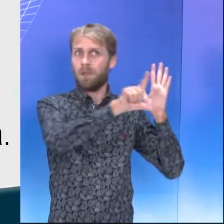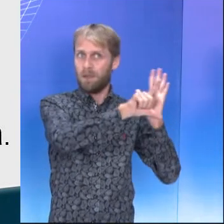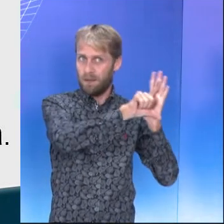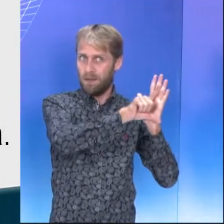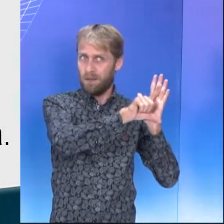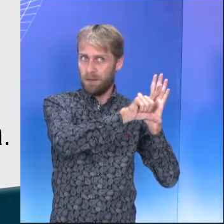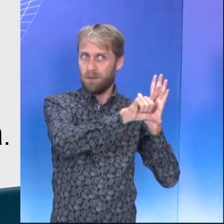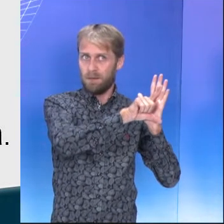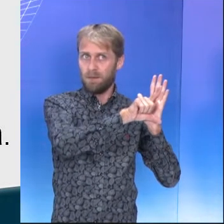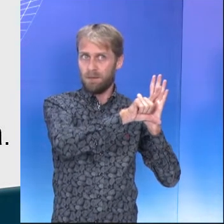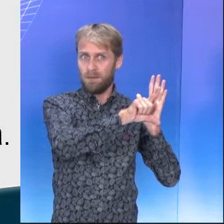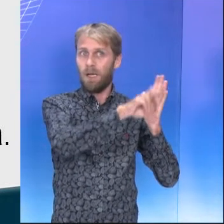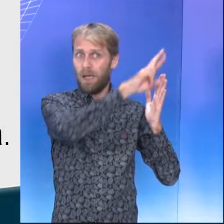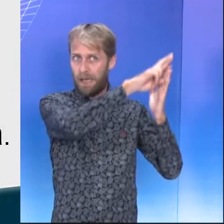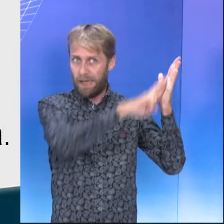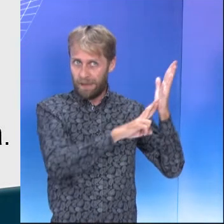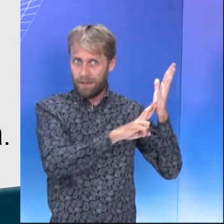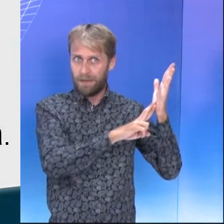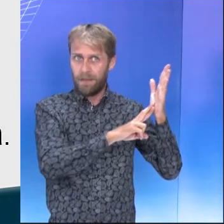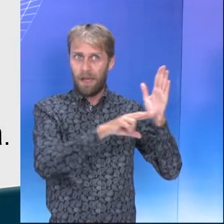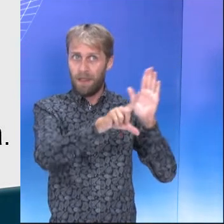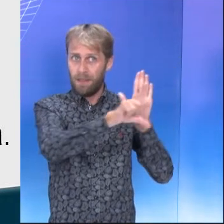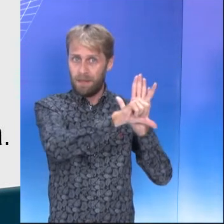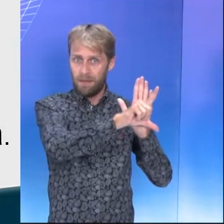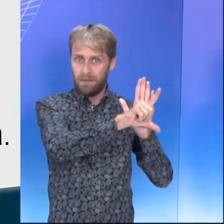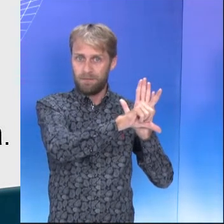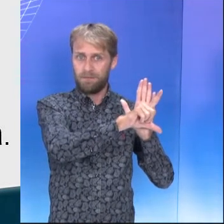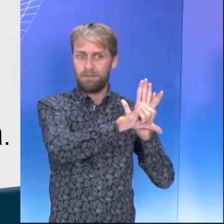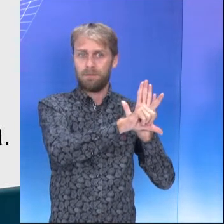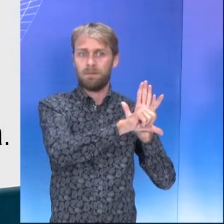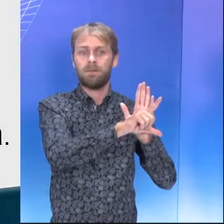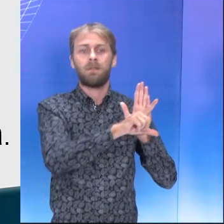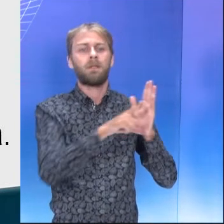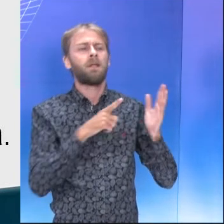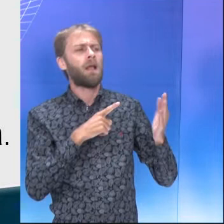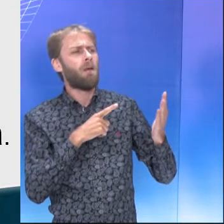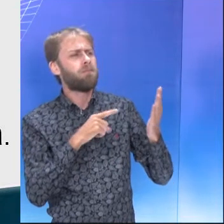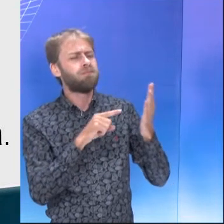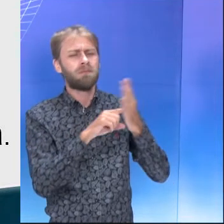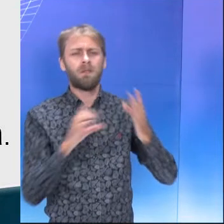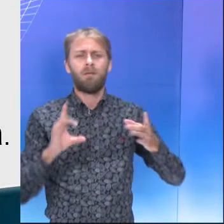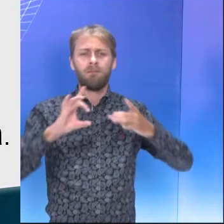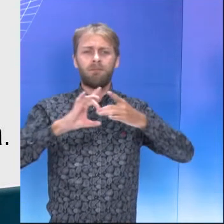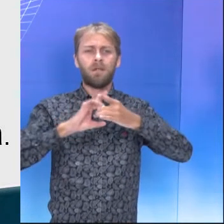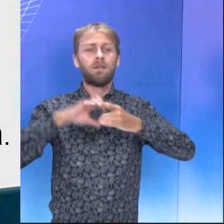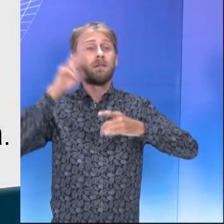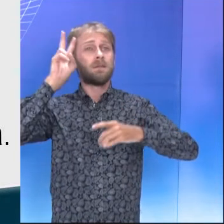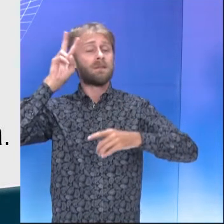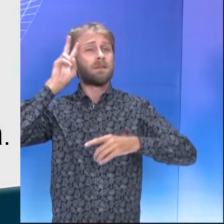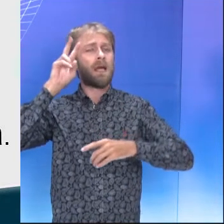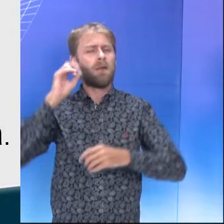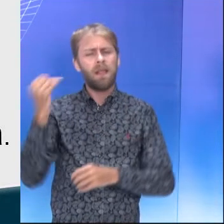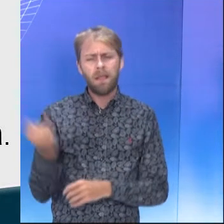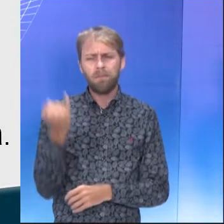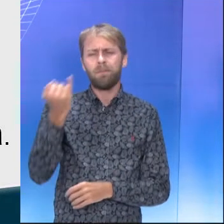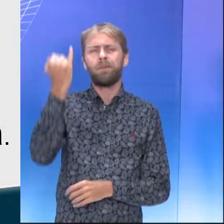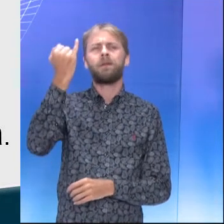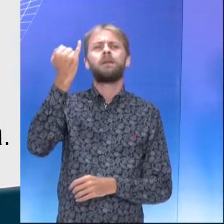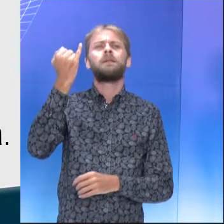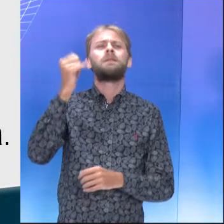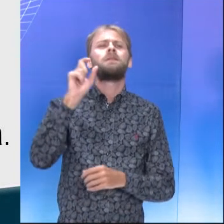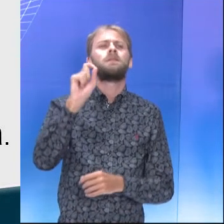preceito normativo é a norma, é a lei, a legislação, tem em vista a vinculação histórica fundamental